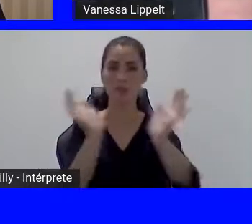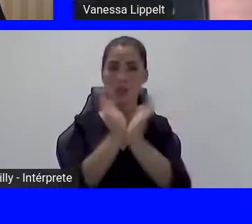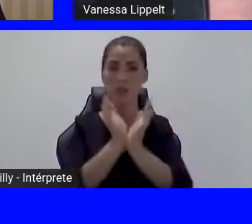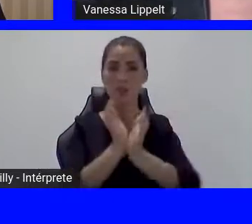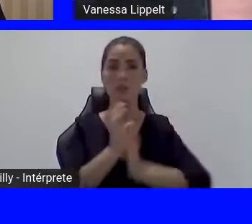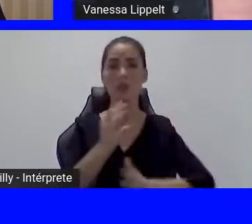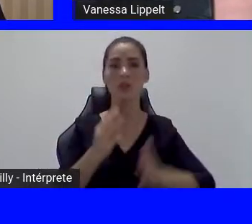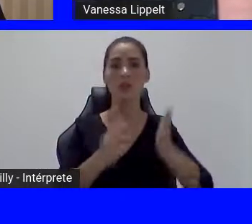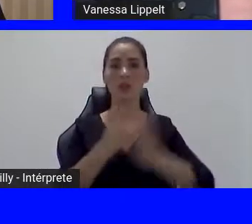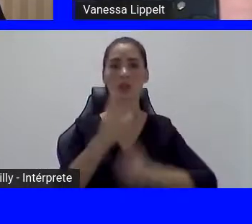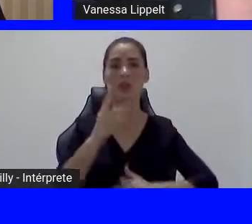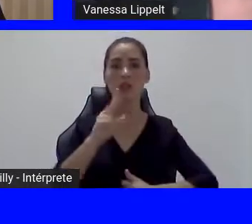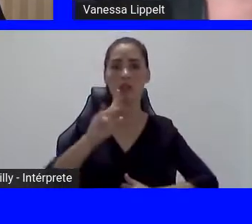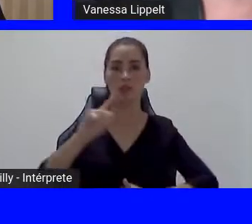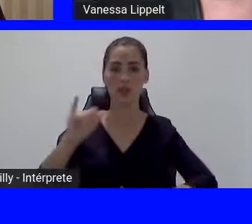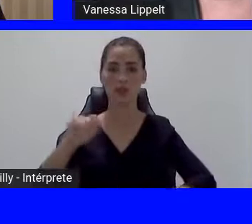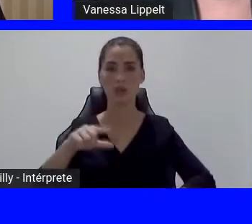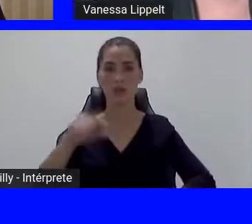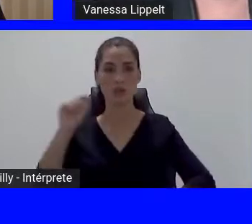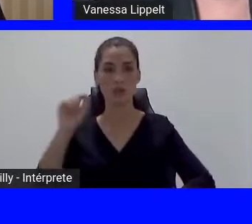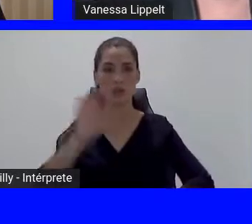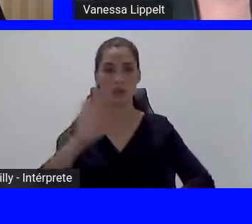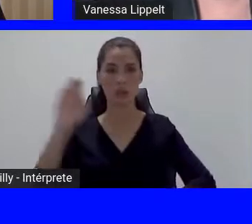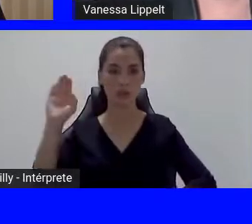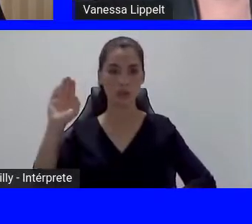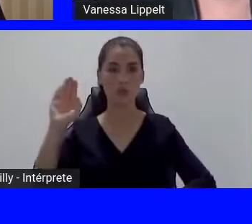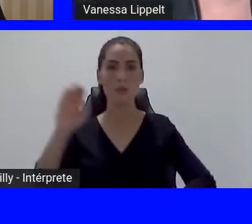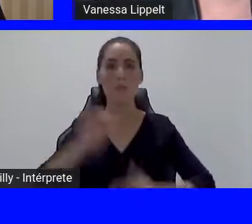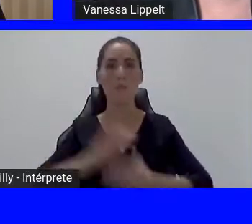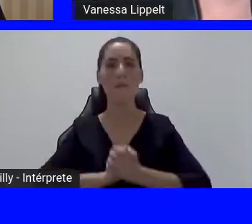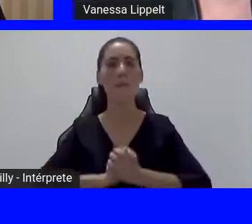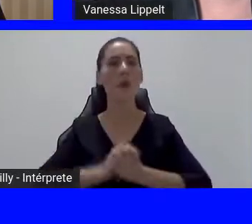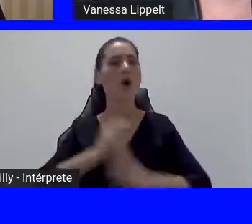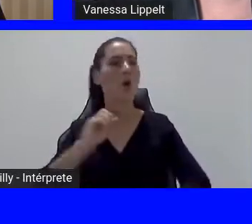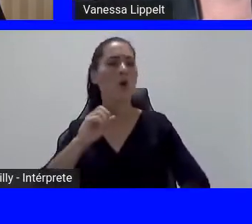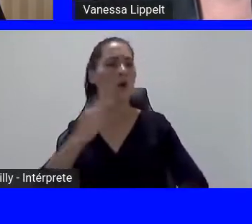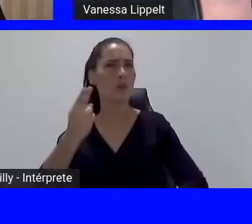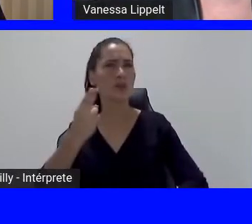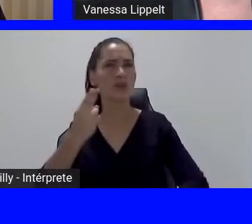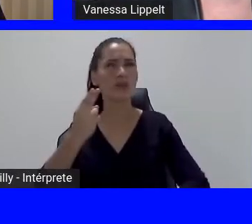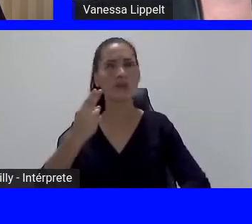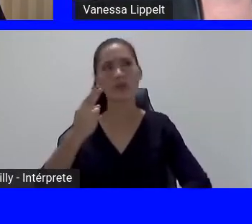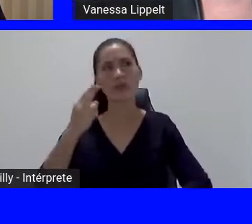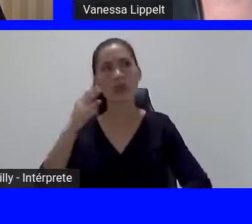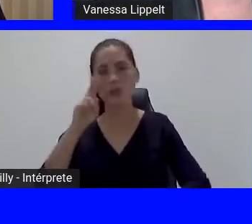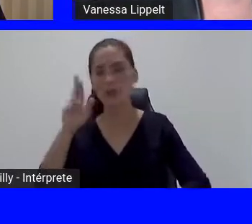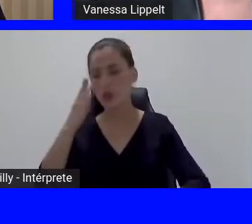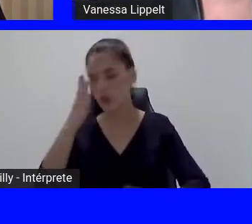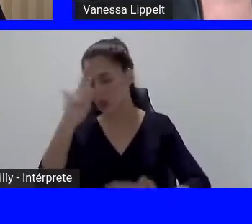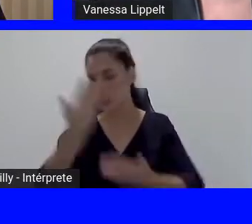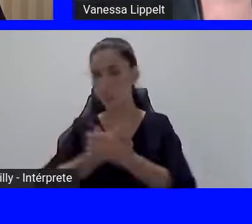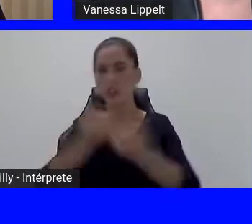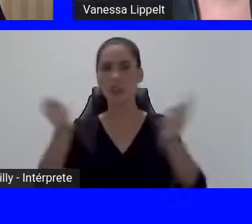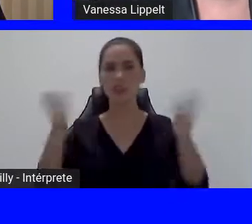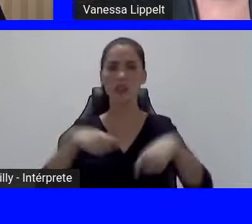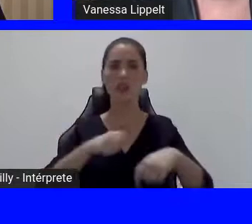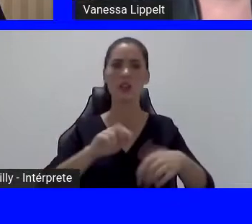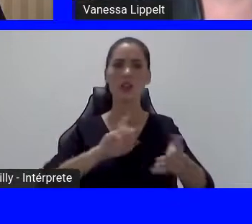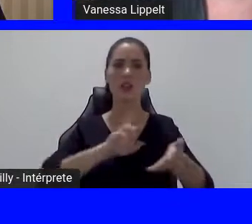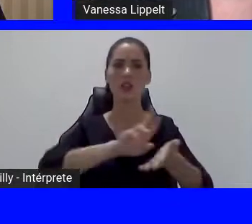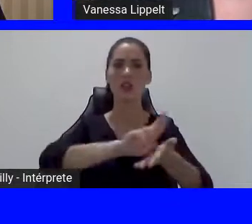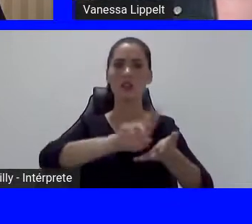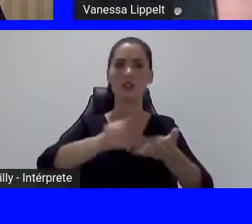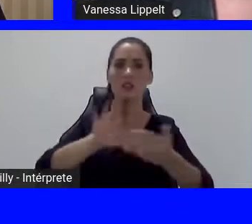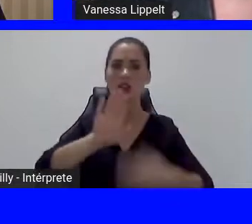definir uma candidatura só, ou a senhora acredita que possa, inclusive, haver várias candidaturas desse grupo,